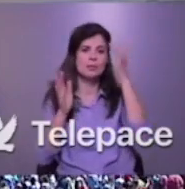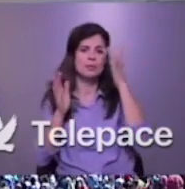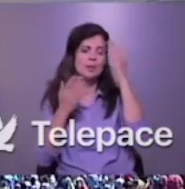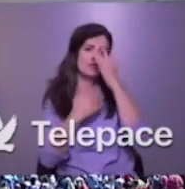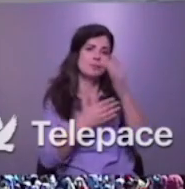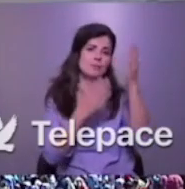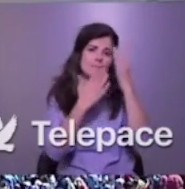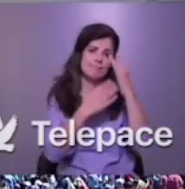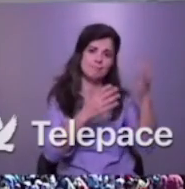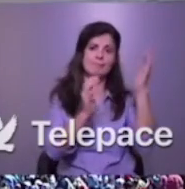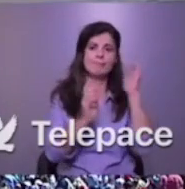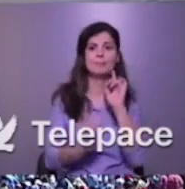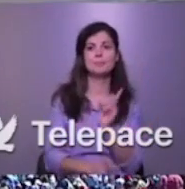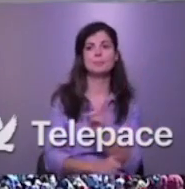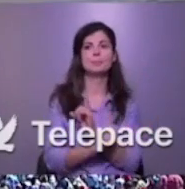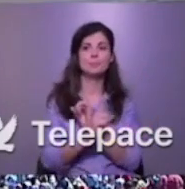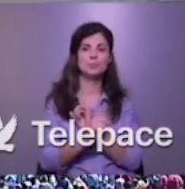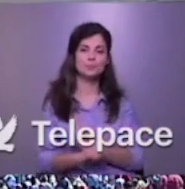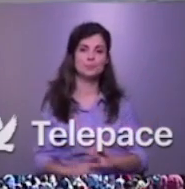santos.